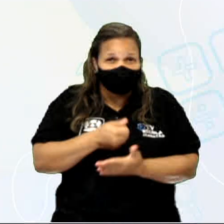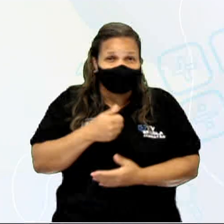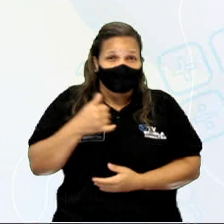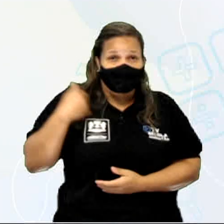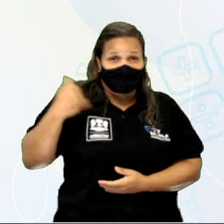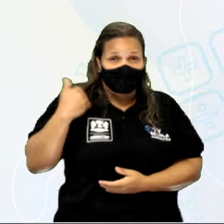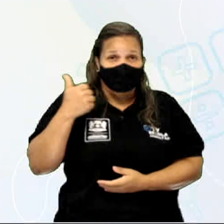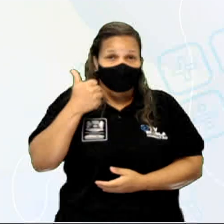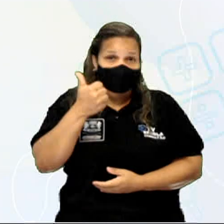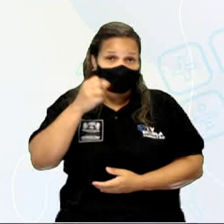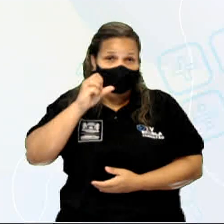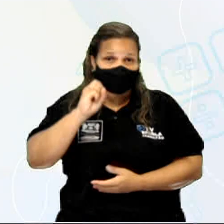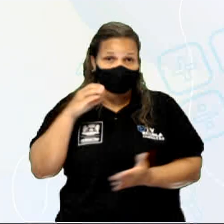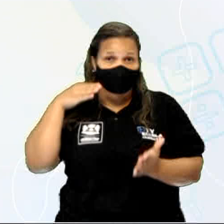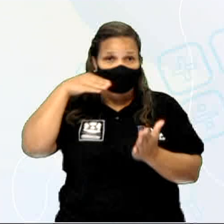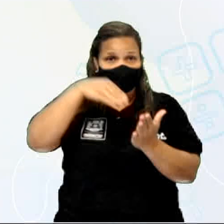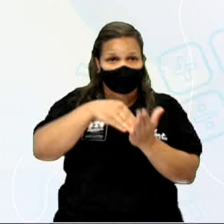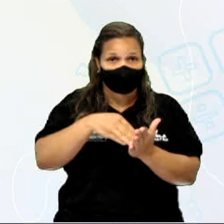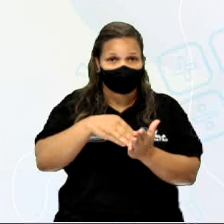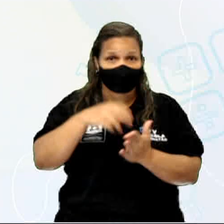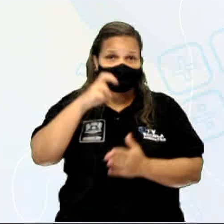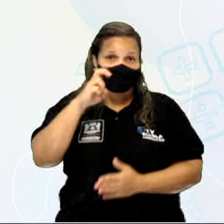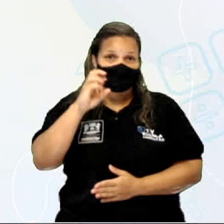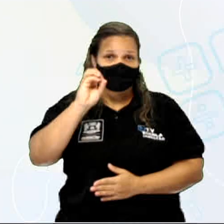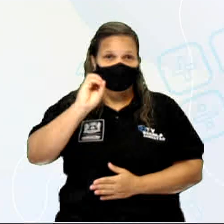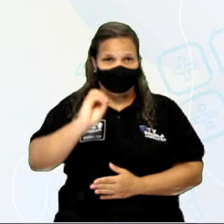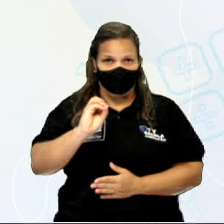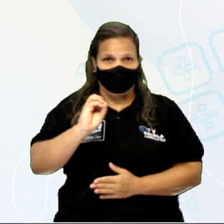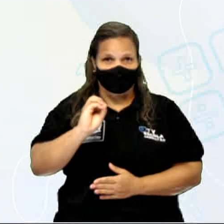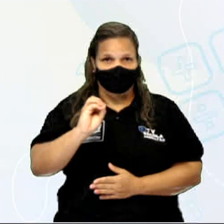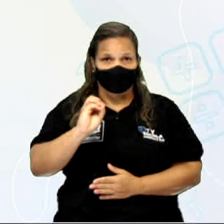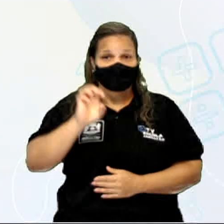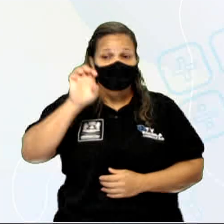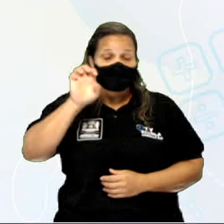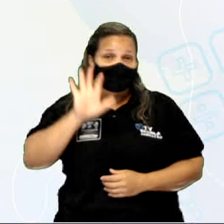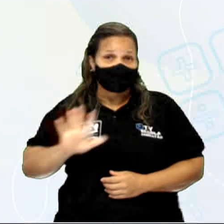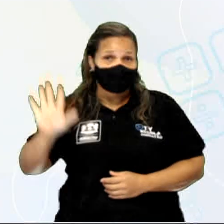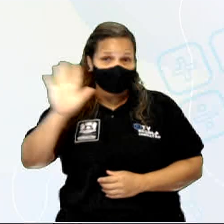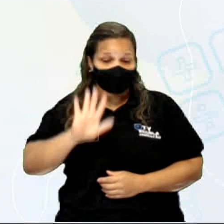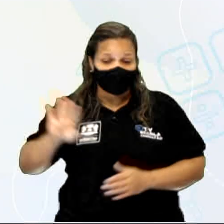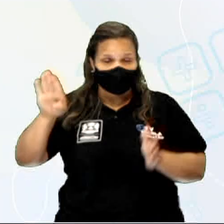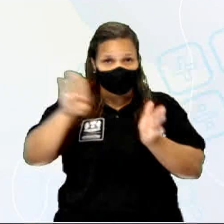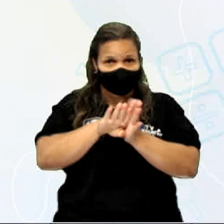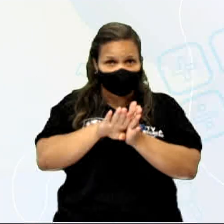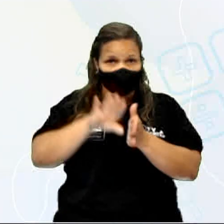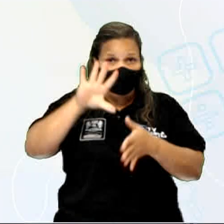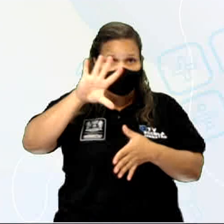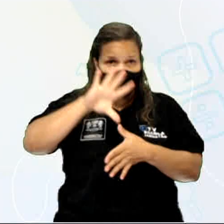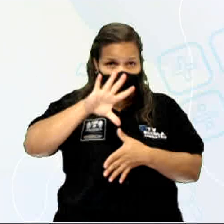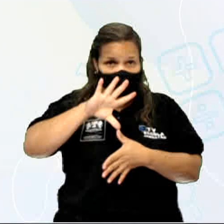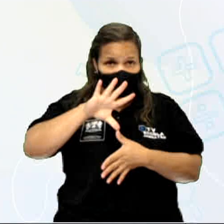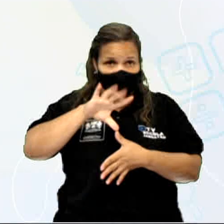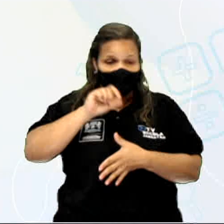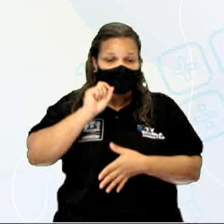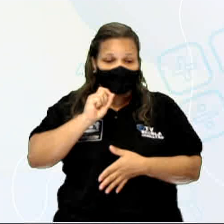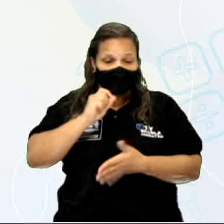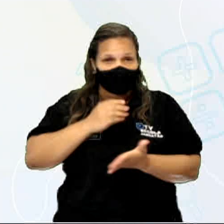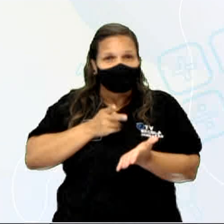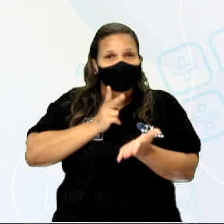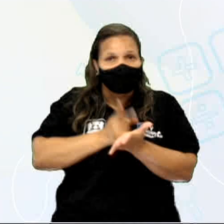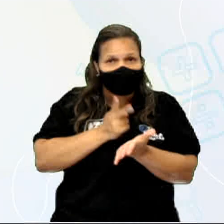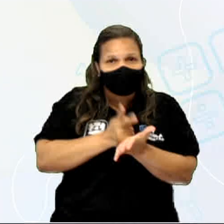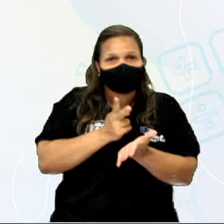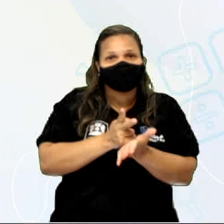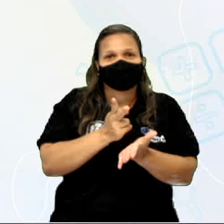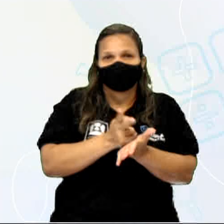os espanhóis chegaram aqui, opa, só fizeram assumir a posição e a exploração dos camponeses pela mita, no